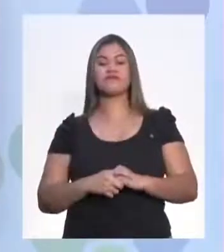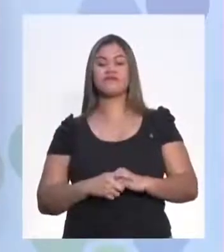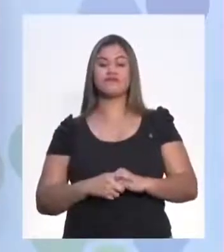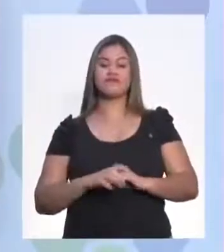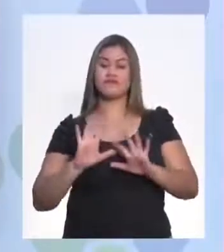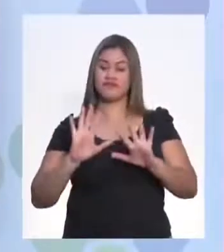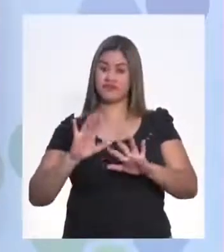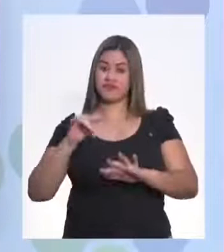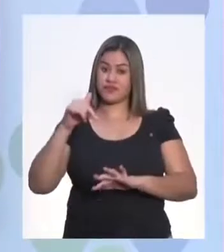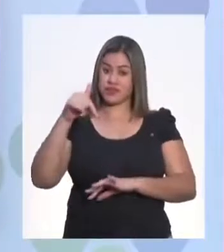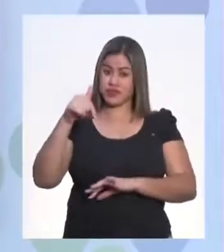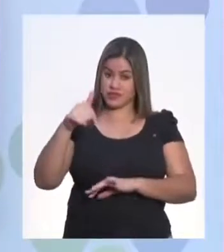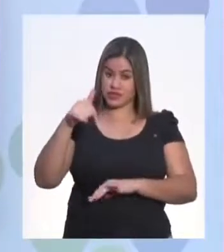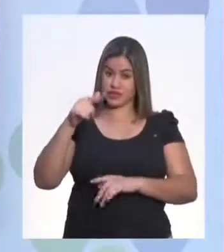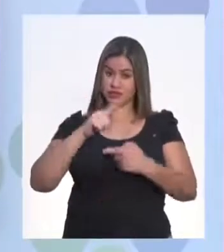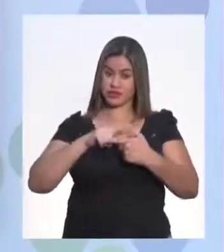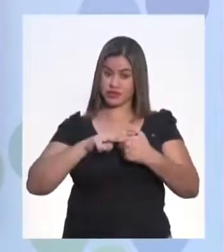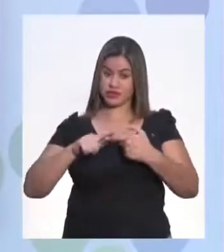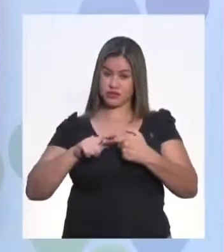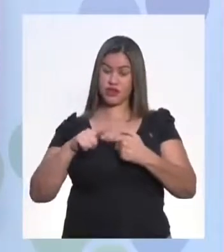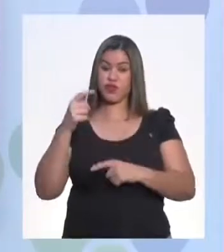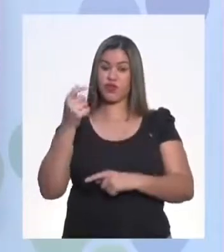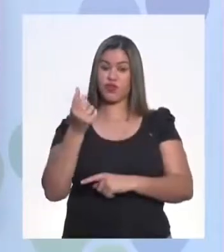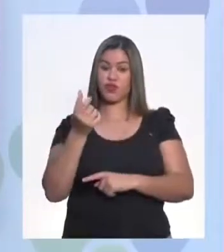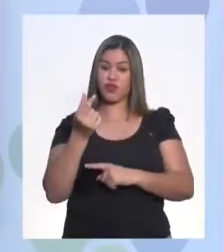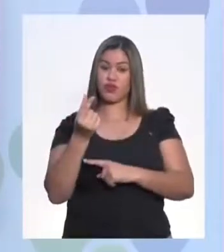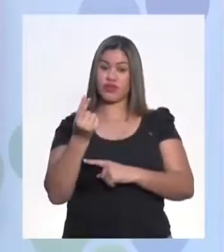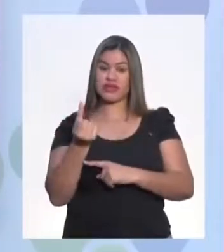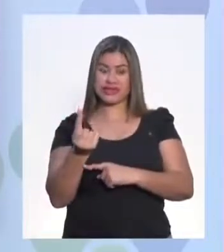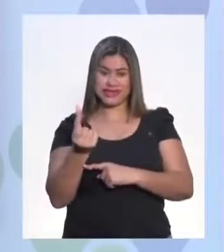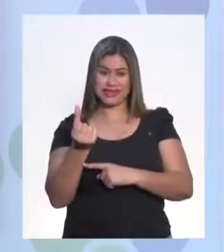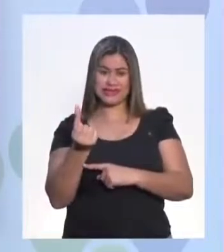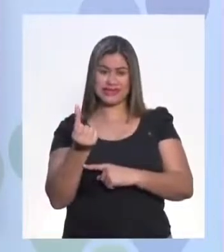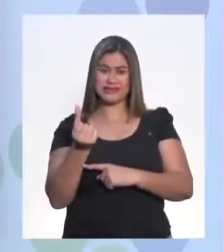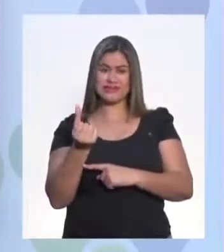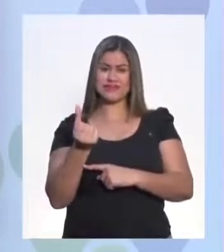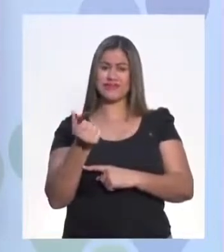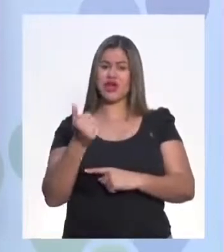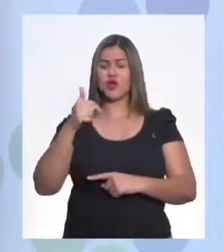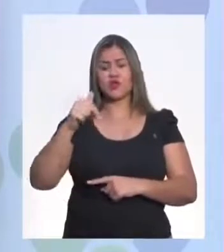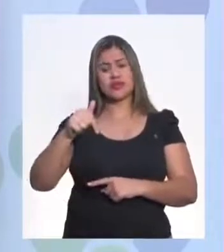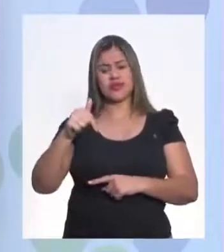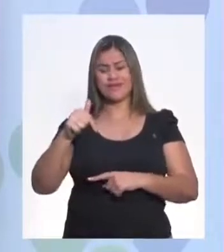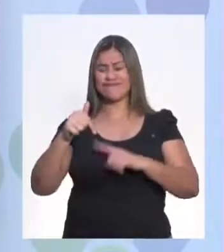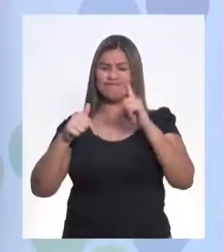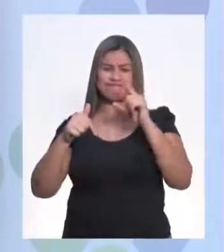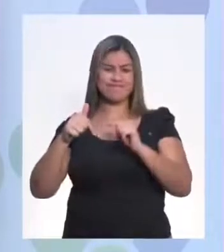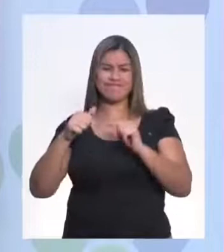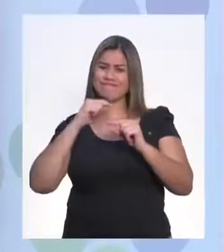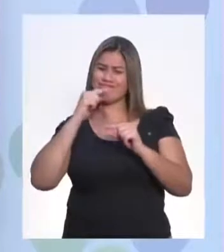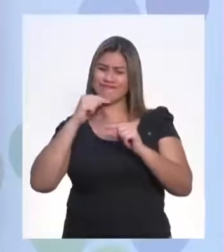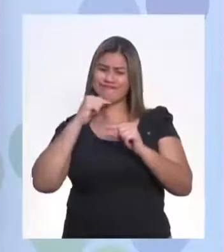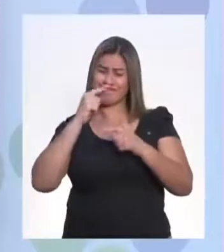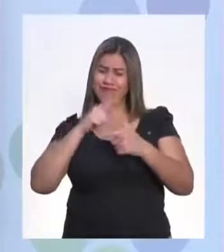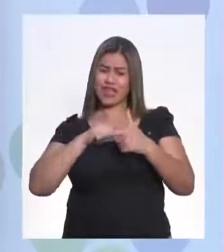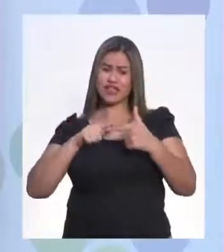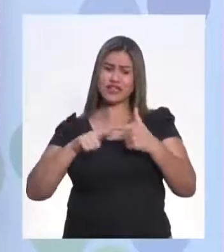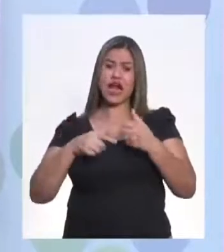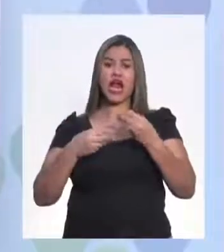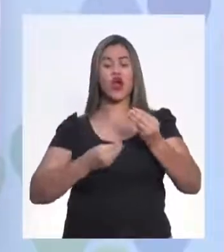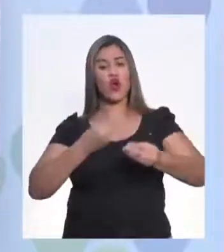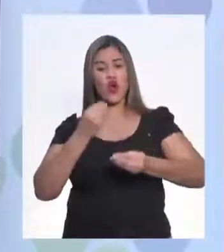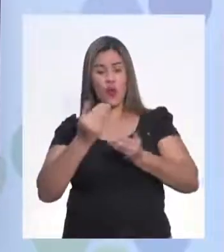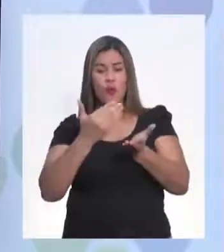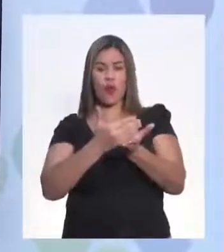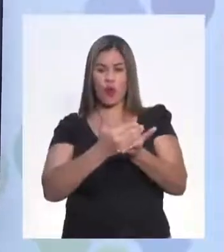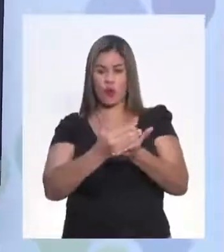lá. 7 dividido por 16. O 7 é menor que o 16. Então, para poder